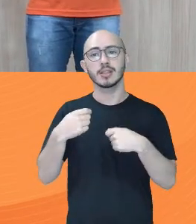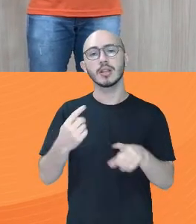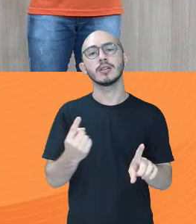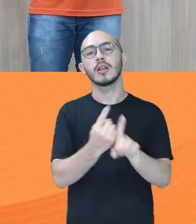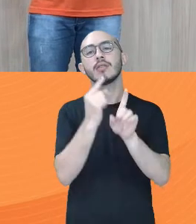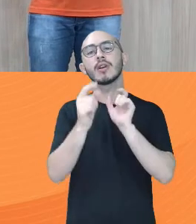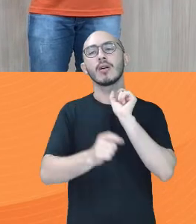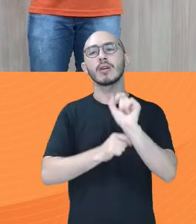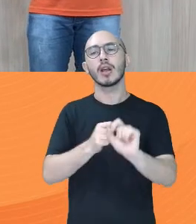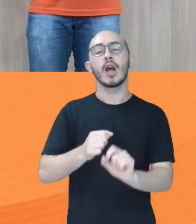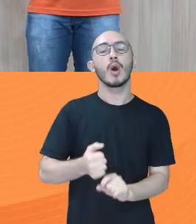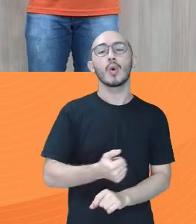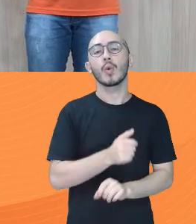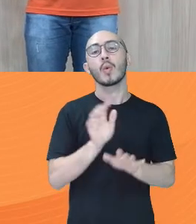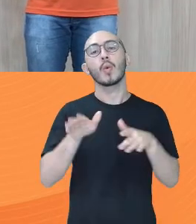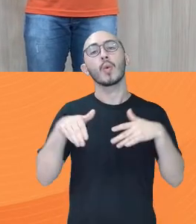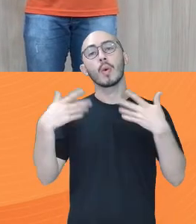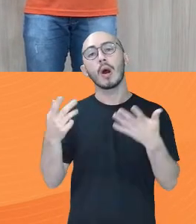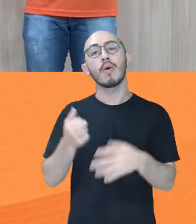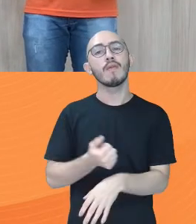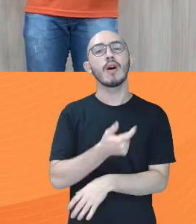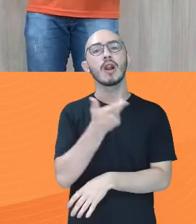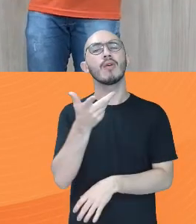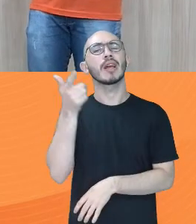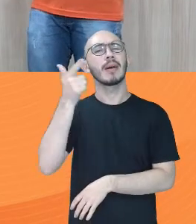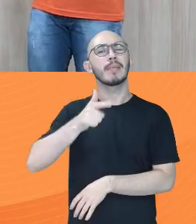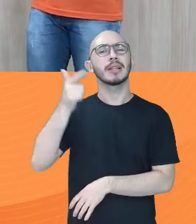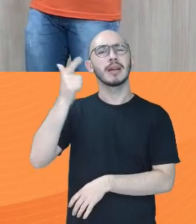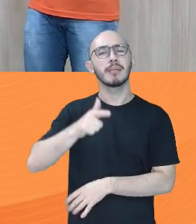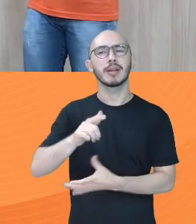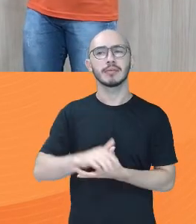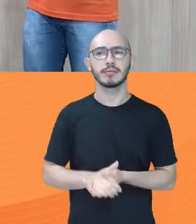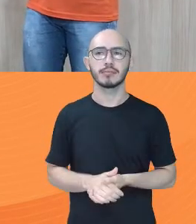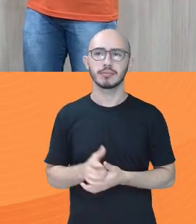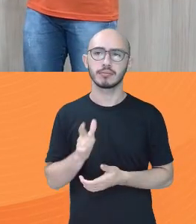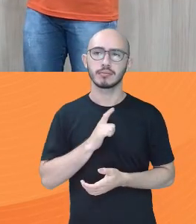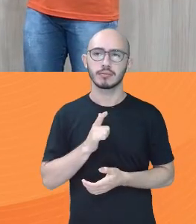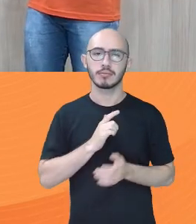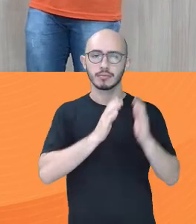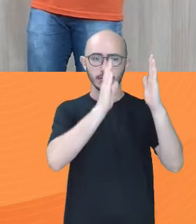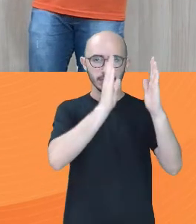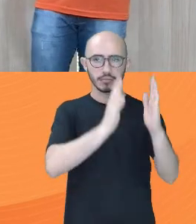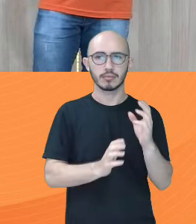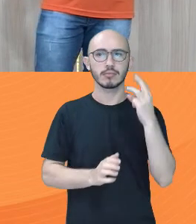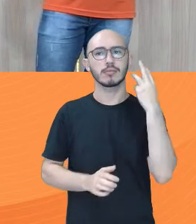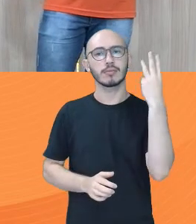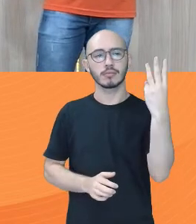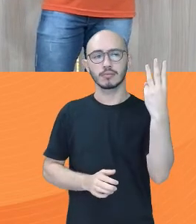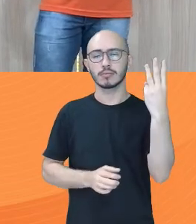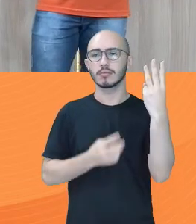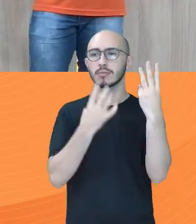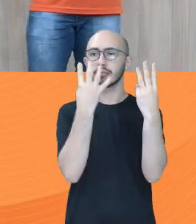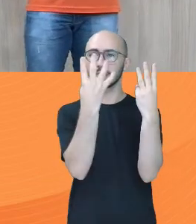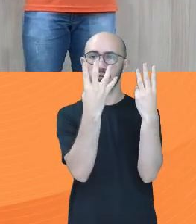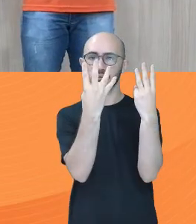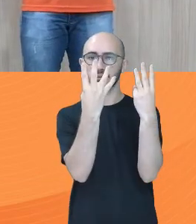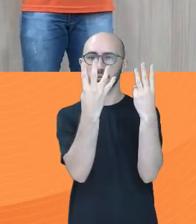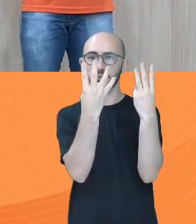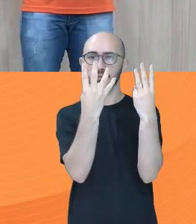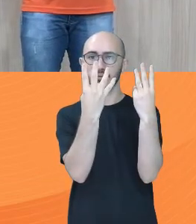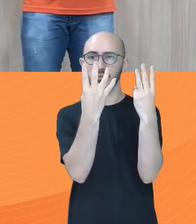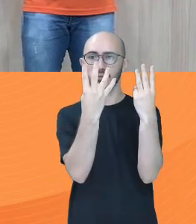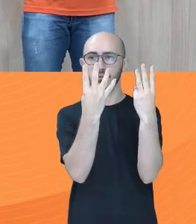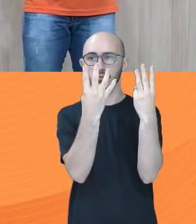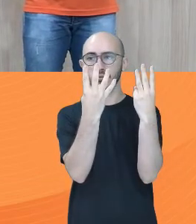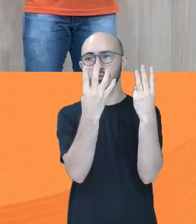qual é o valor que vai ser repetido, tá? Por exemplo, tu tem ali um 3 e do lado tu tem um 4. Então, é